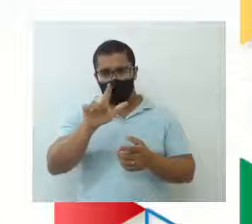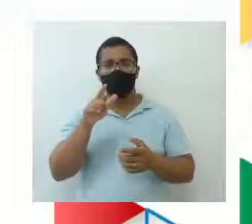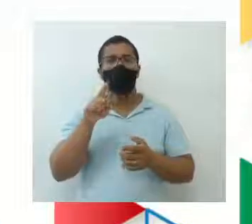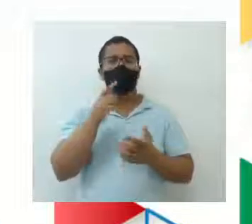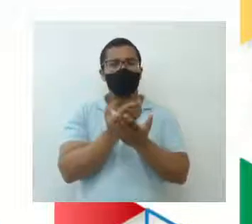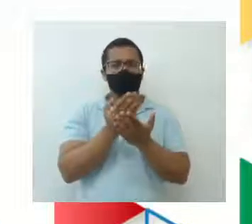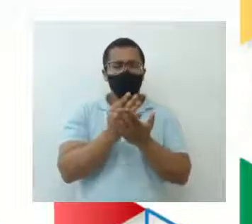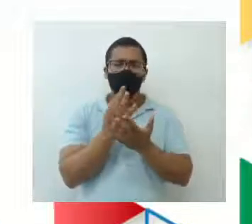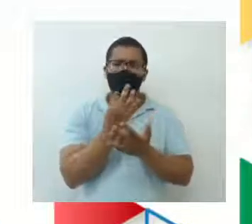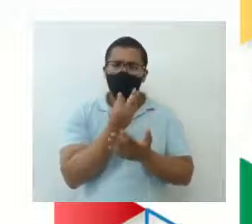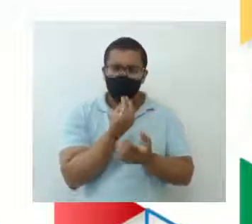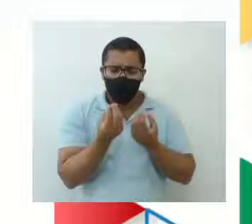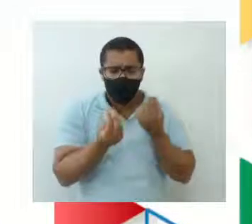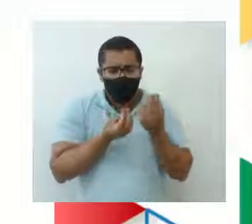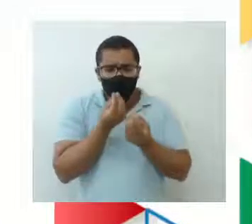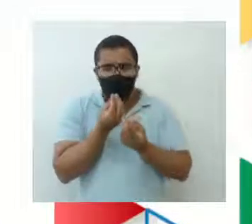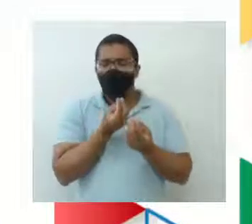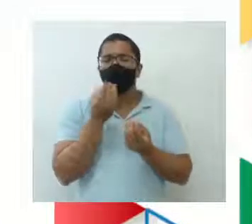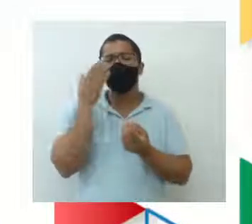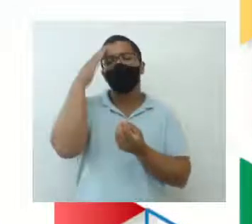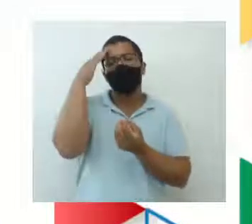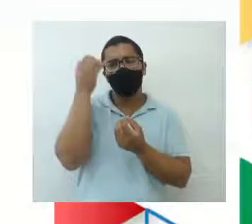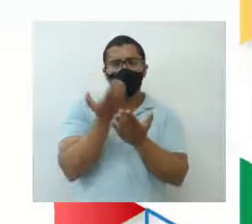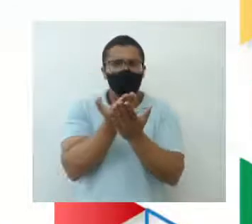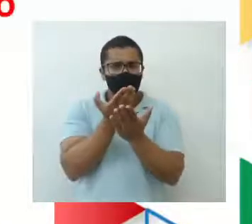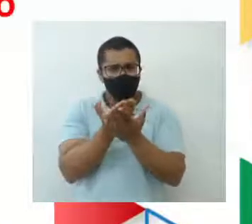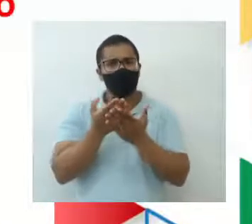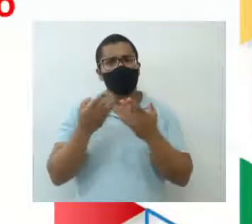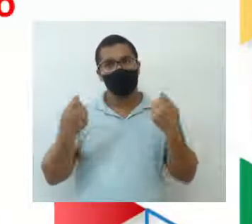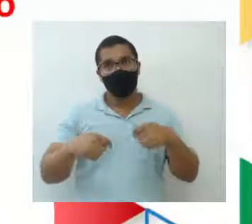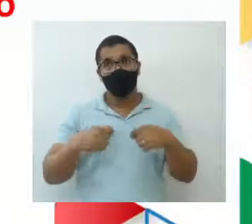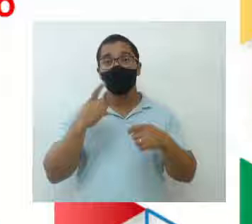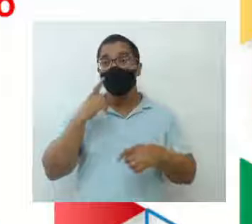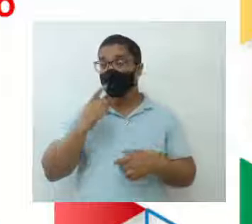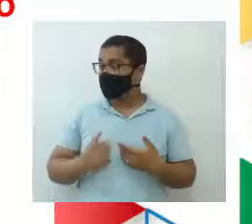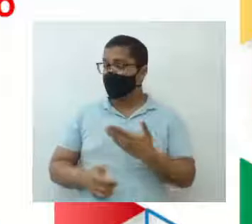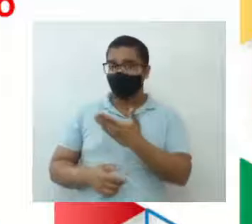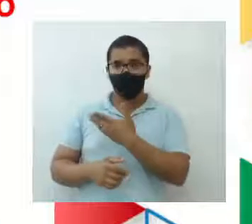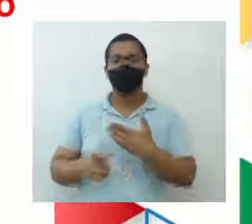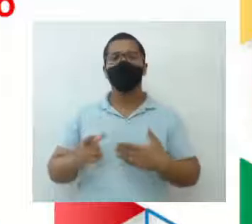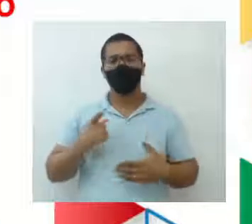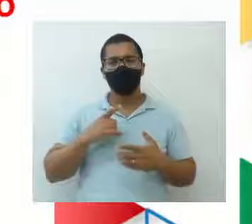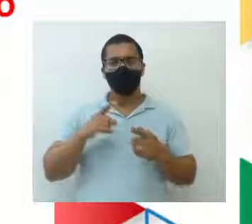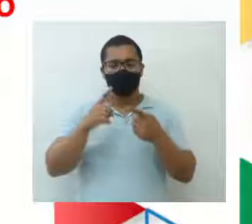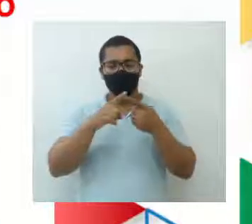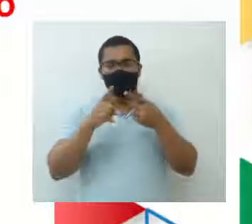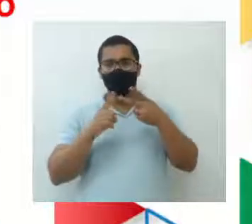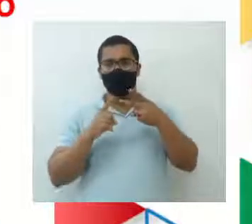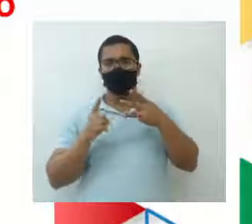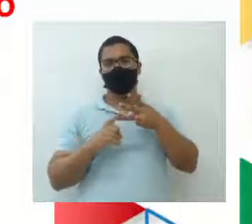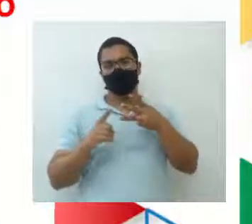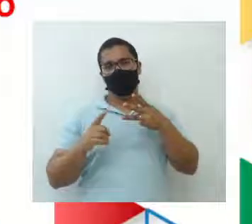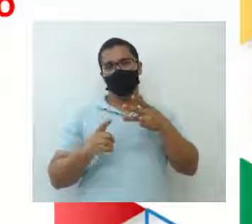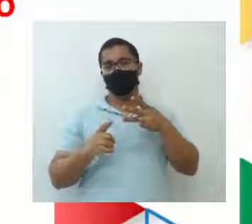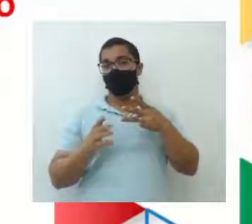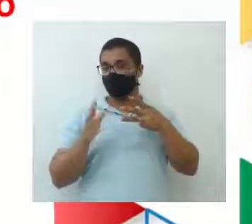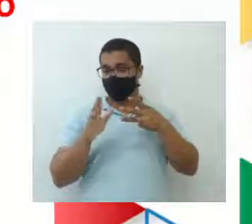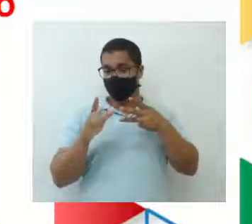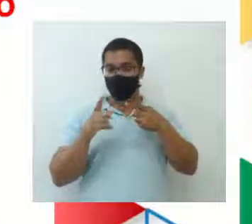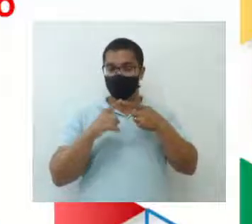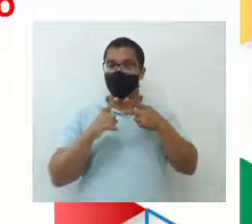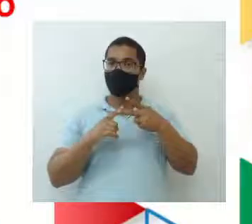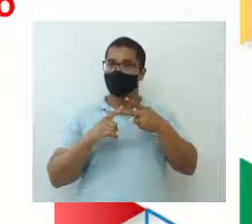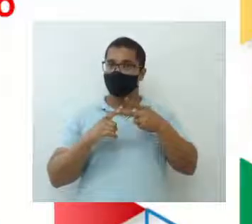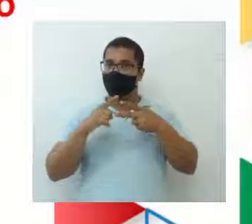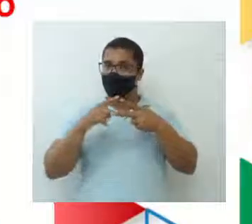amor à sabedoria, nesse conhecimento. E vamos ver? Aqui trago 3 pontos. Nesse caso aqui, coloquei 2,